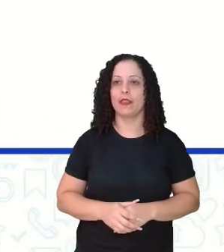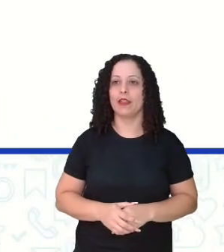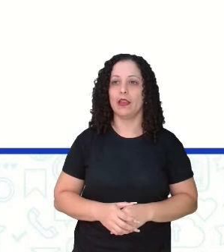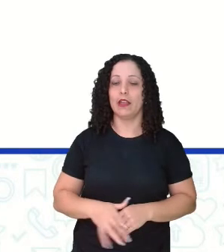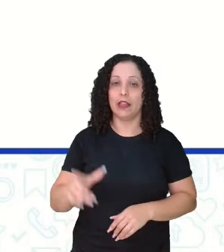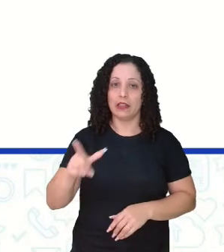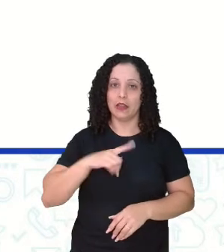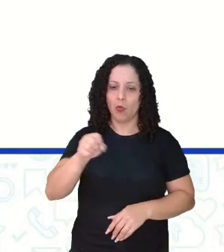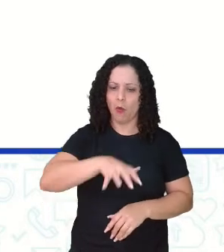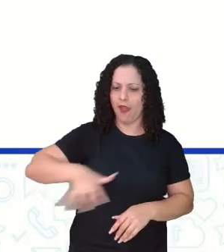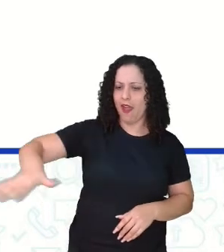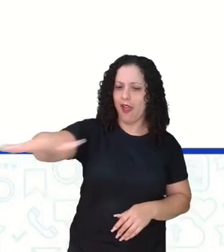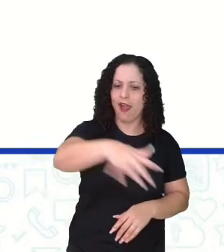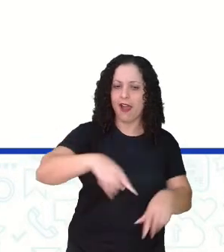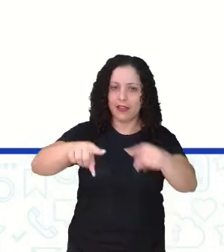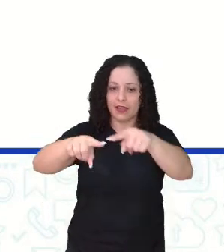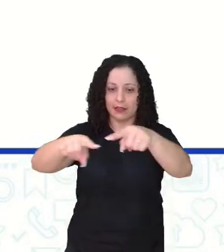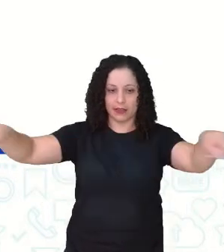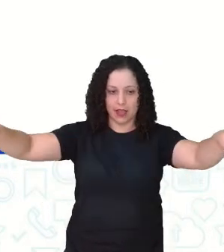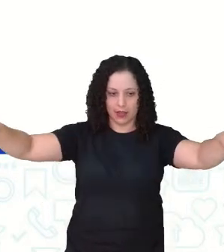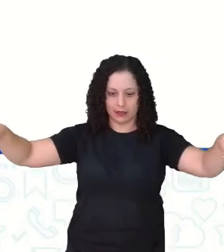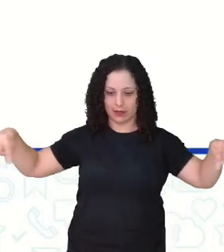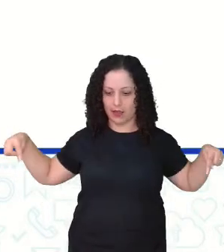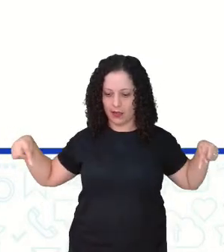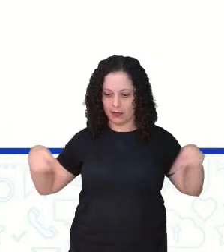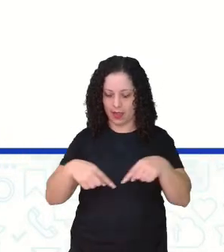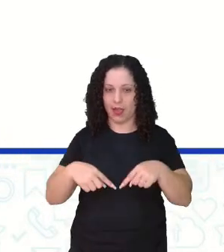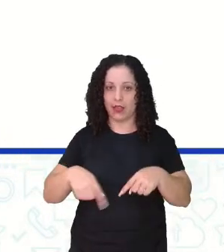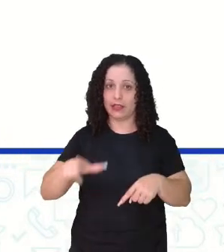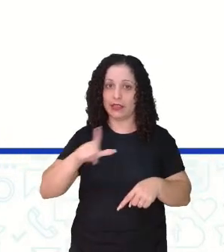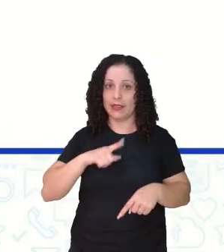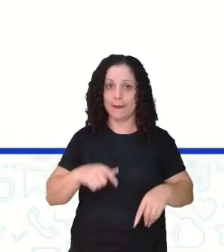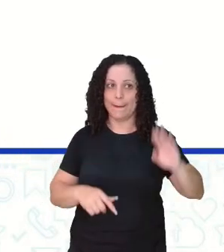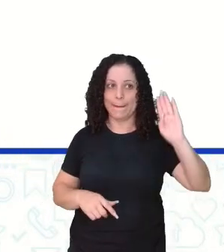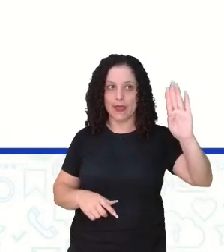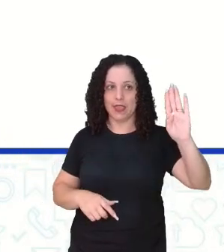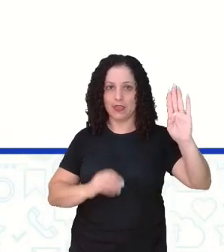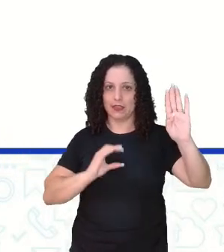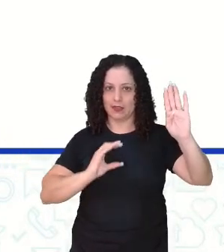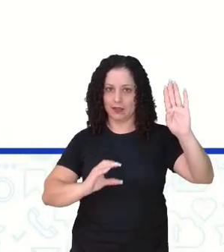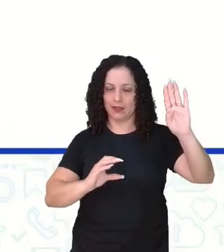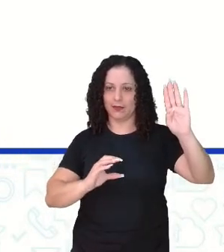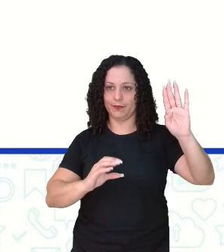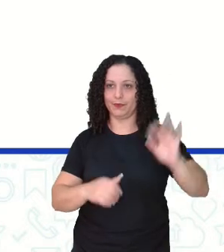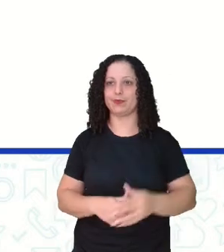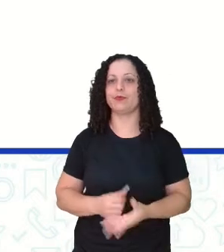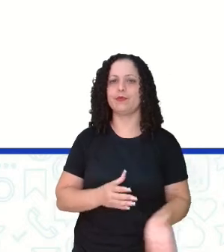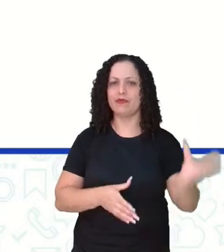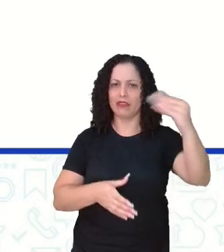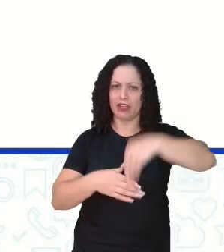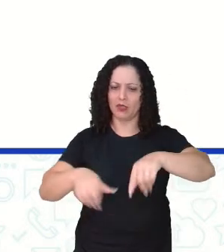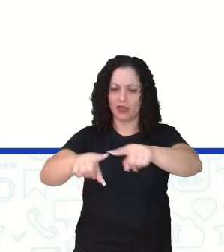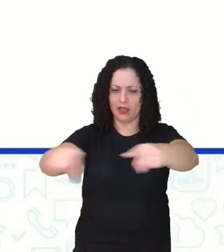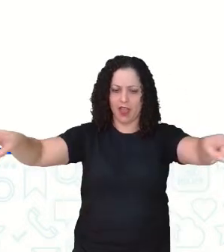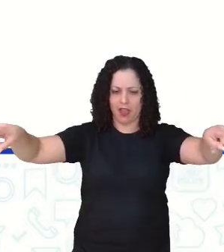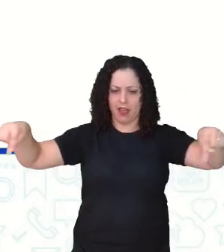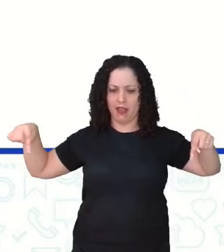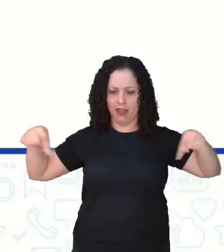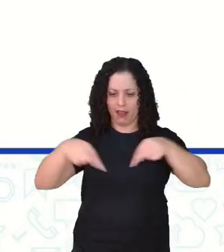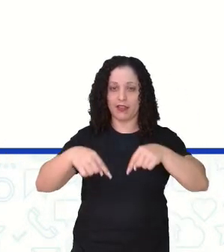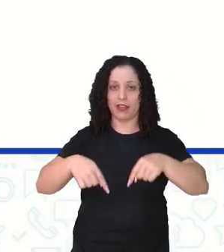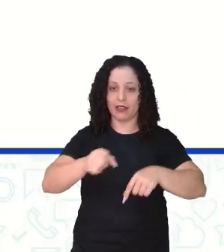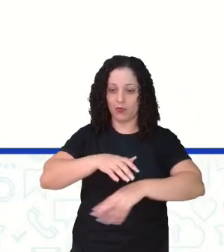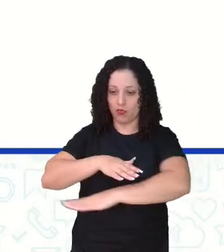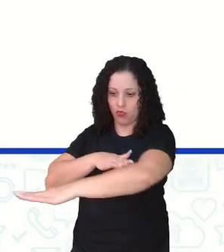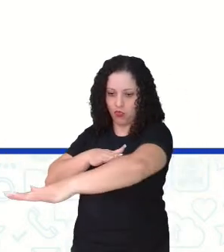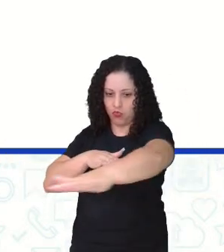formato retangular tem lados de medidas B e C. Em seu interior, há uma região